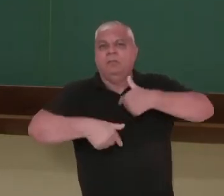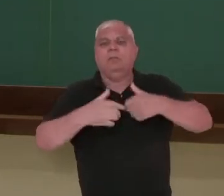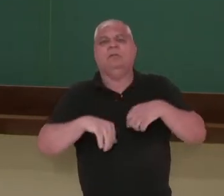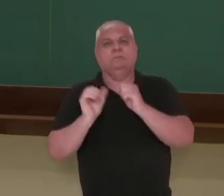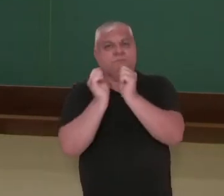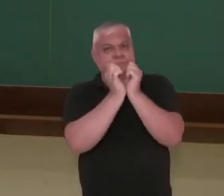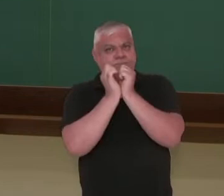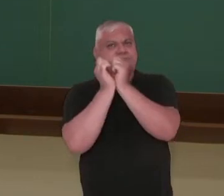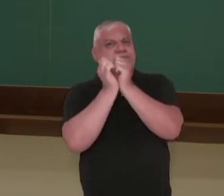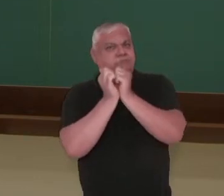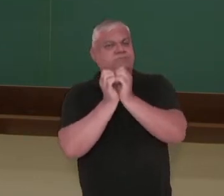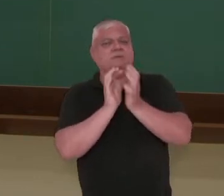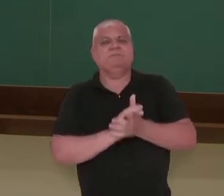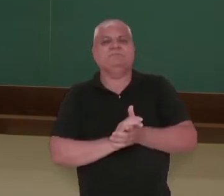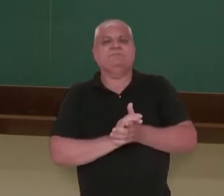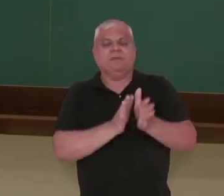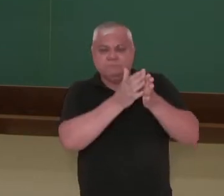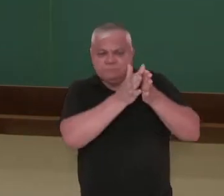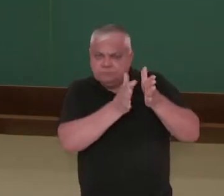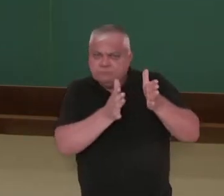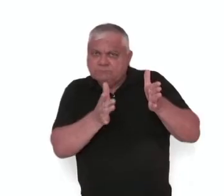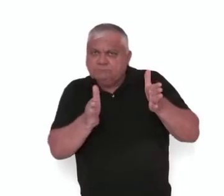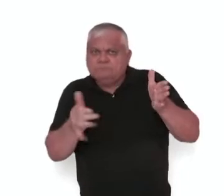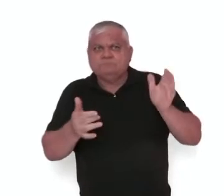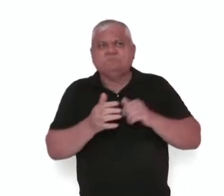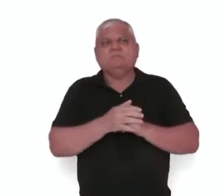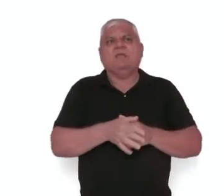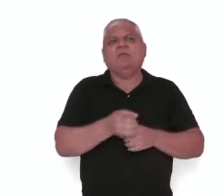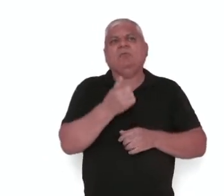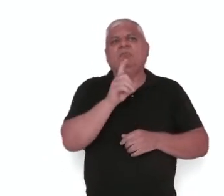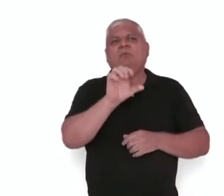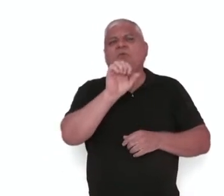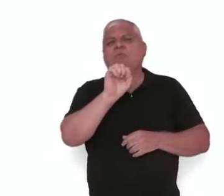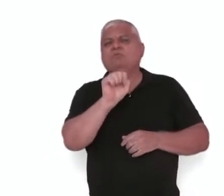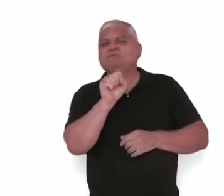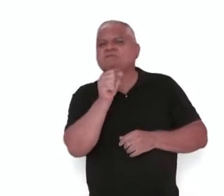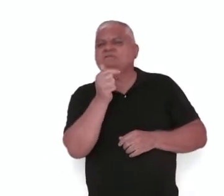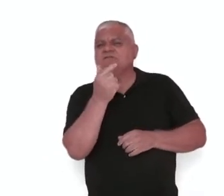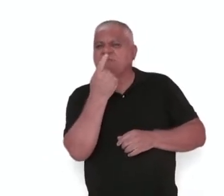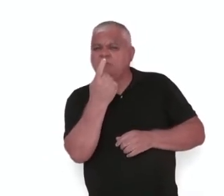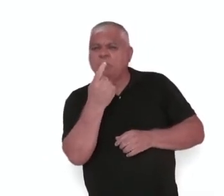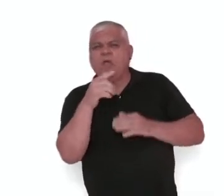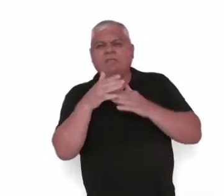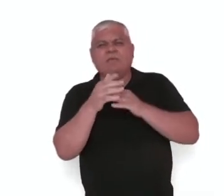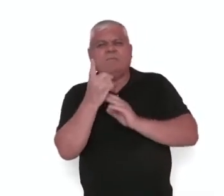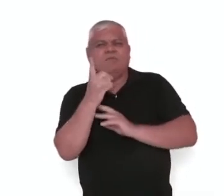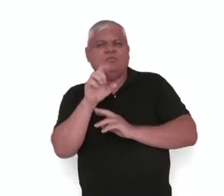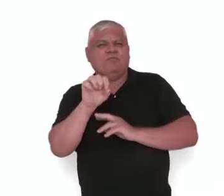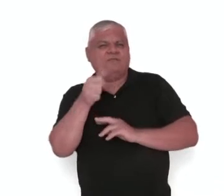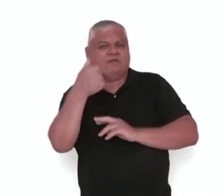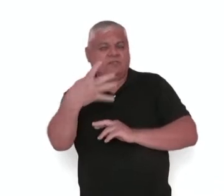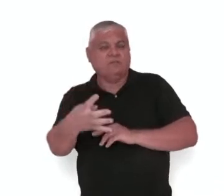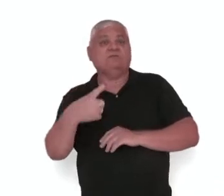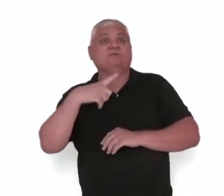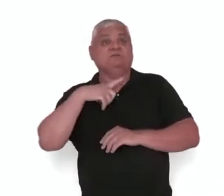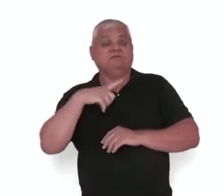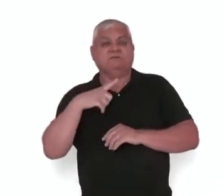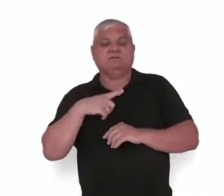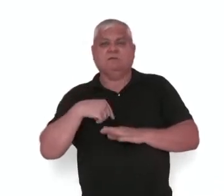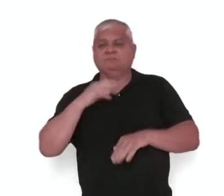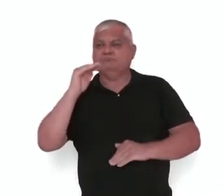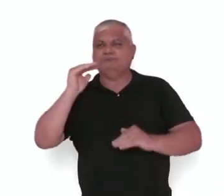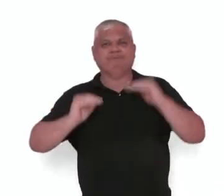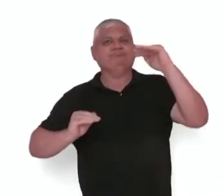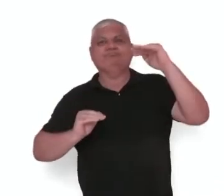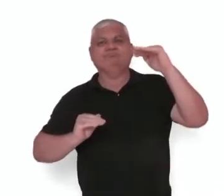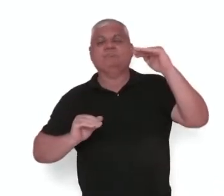momento. Durante a Belle Época, 1871-1914, existia um forte contraste entre ricos e pobres na Europa. Logo após